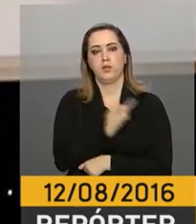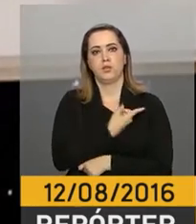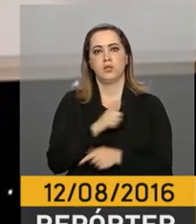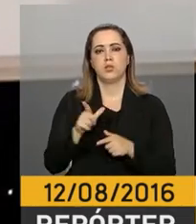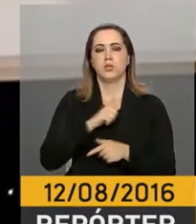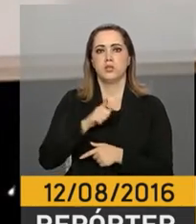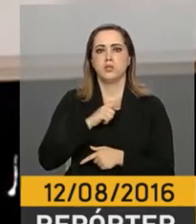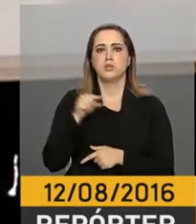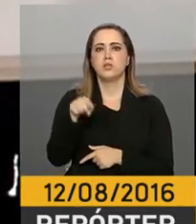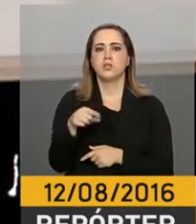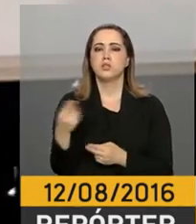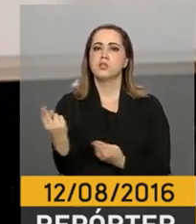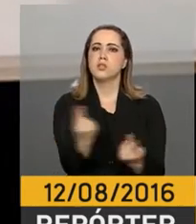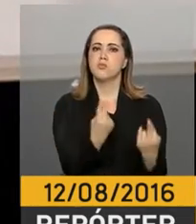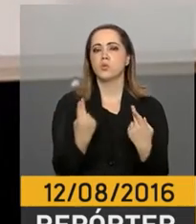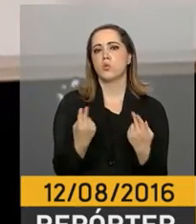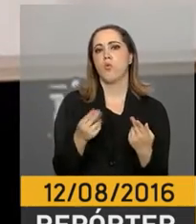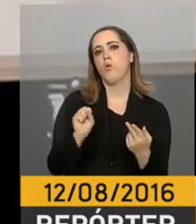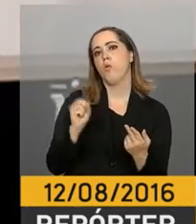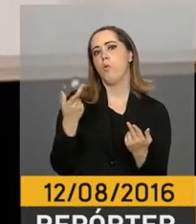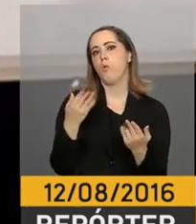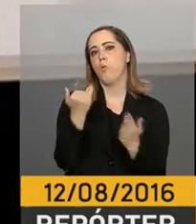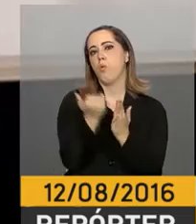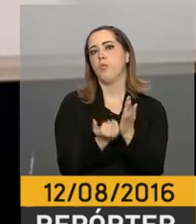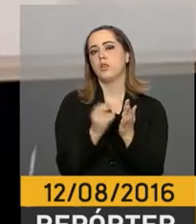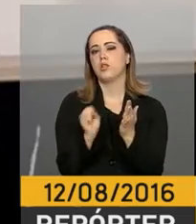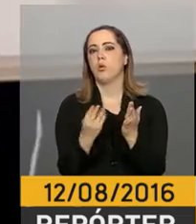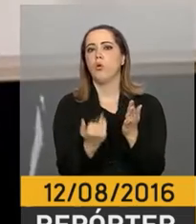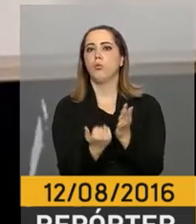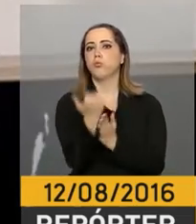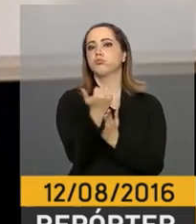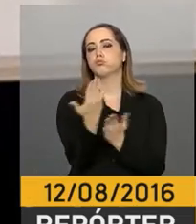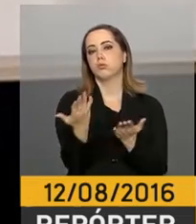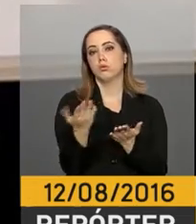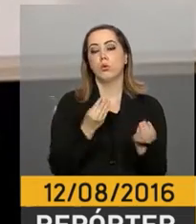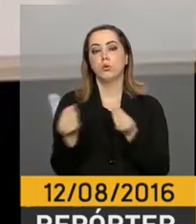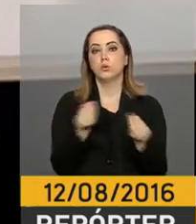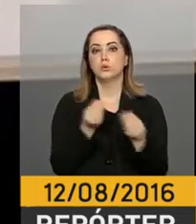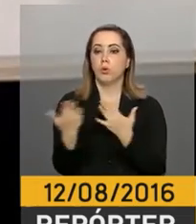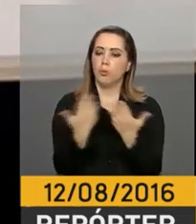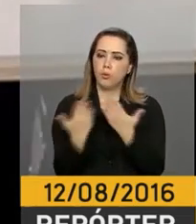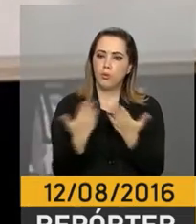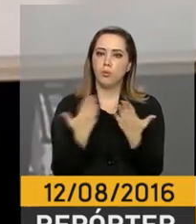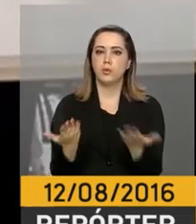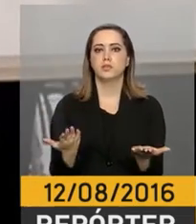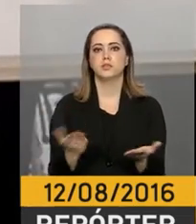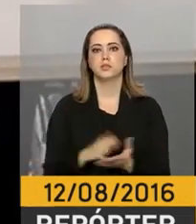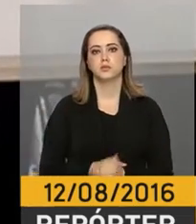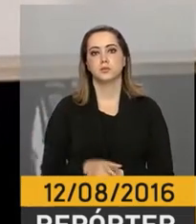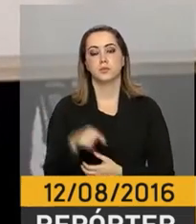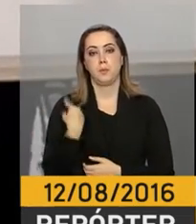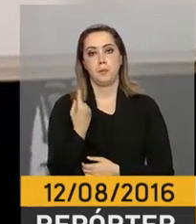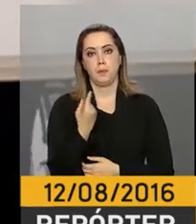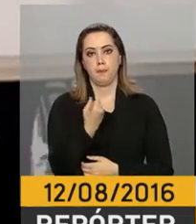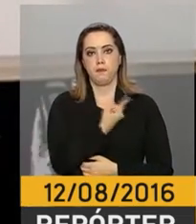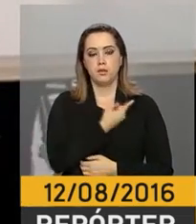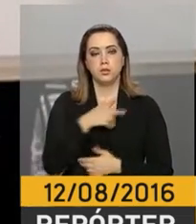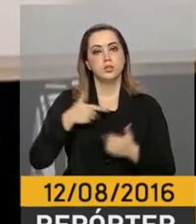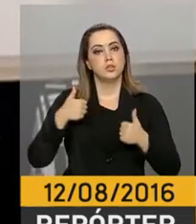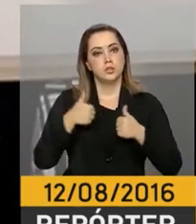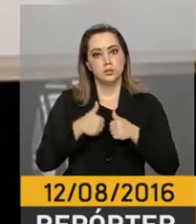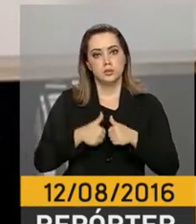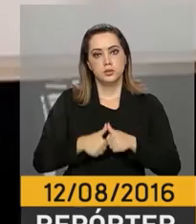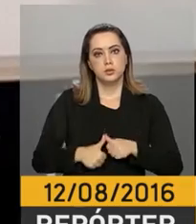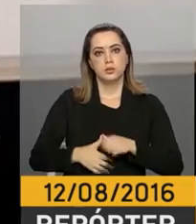maior ou menor de crimes. Eu acho que essa é a estatística. Vejam bem, nós estamos e montamos